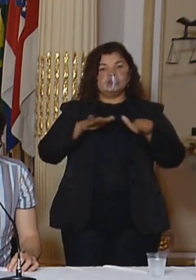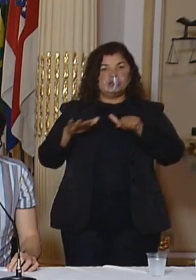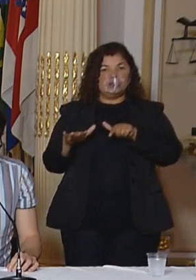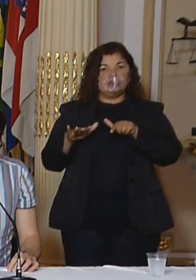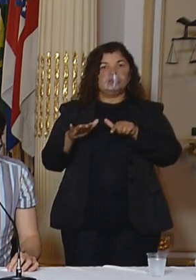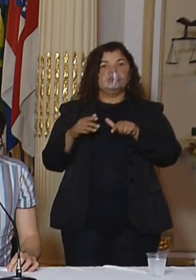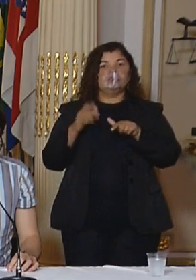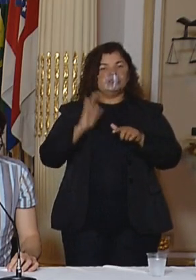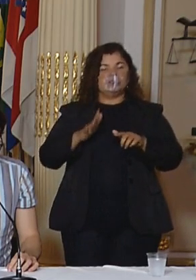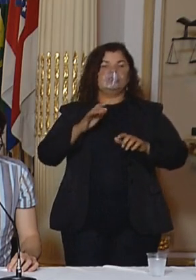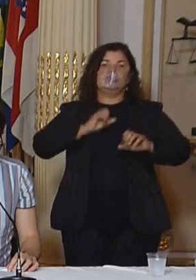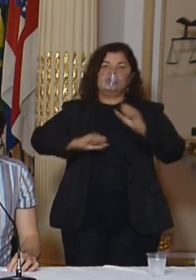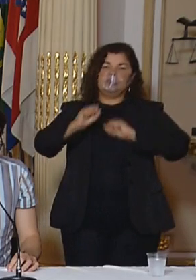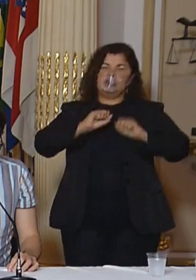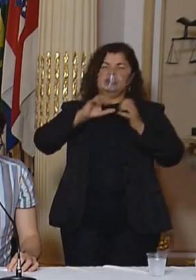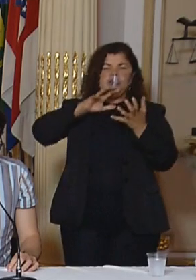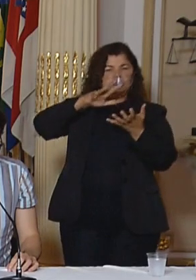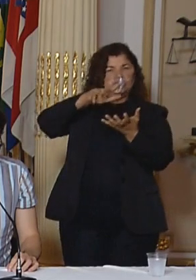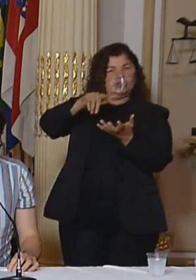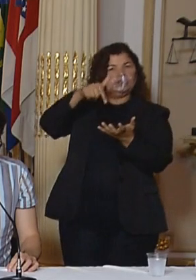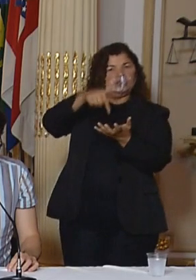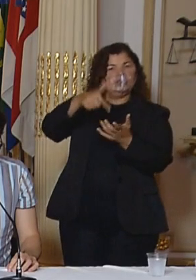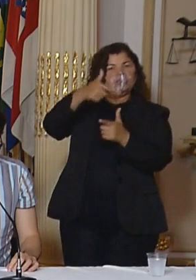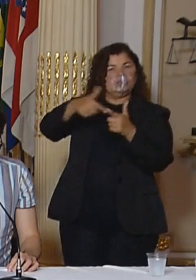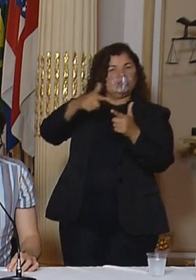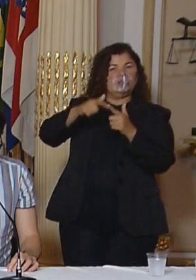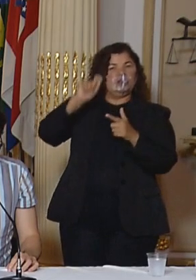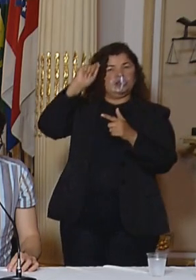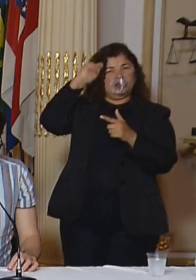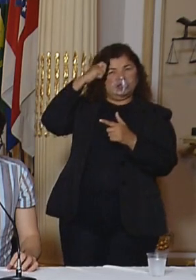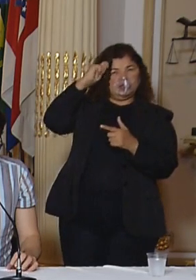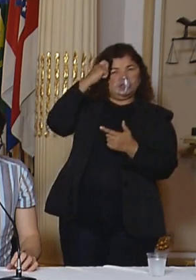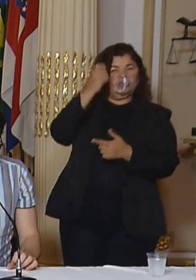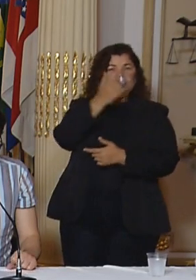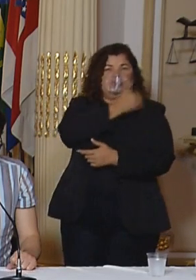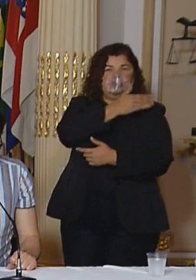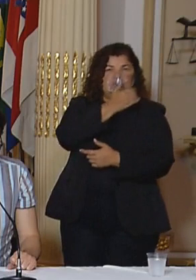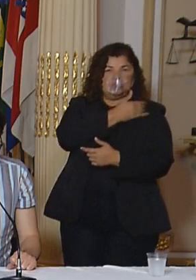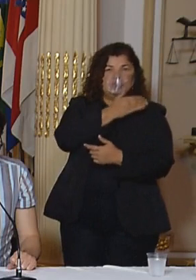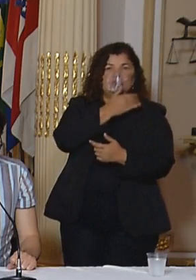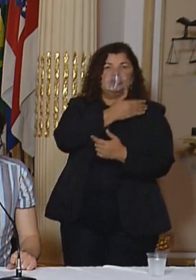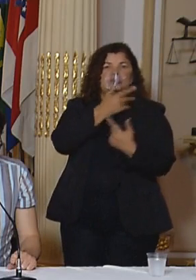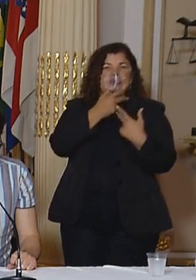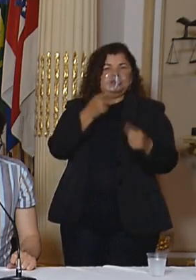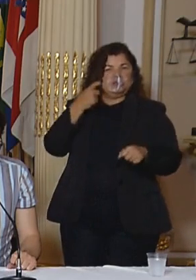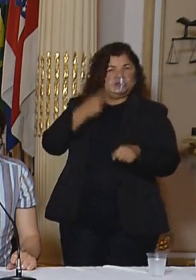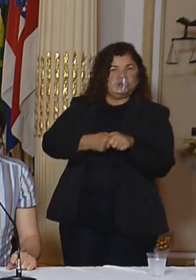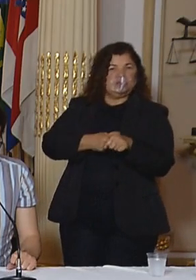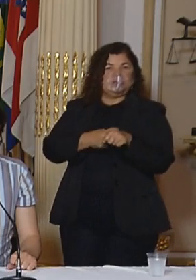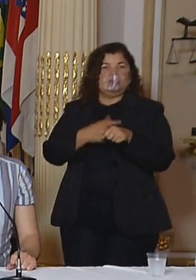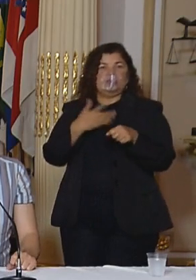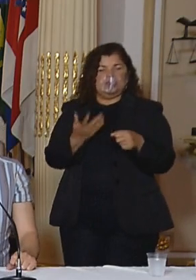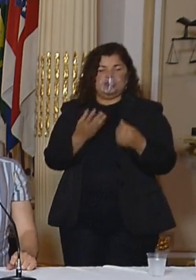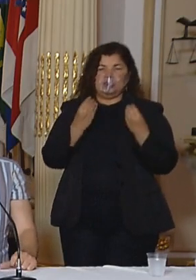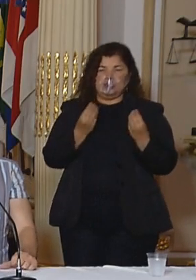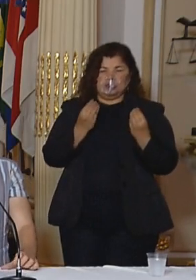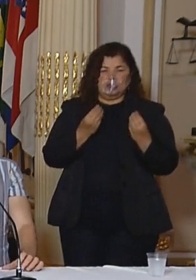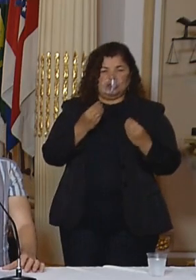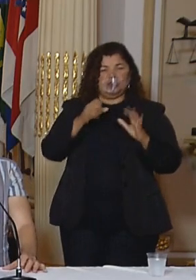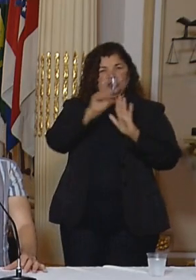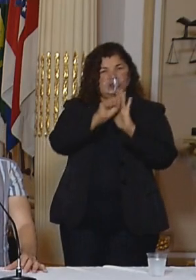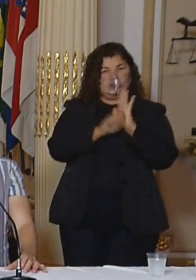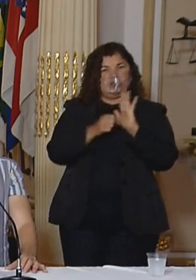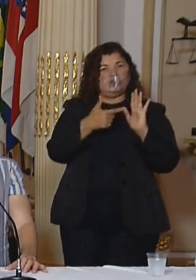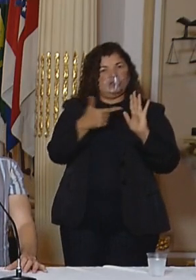vivemos aí um debate internacional sobre a questão do racismo de maneira tão dura, e é impressionante que a essa altura do século